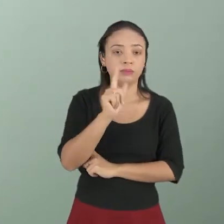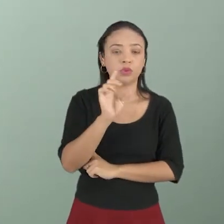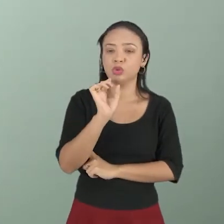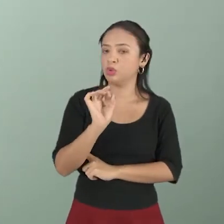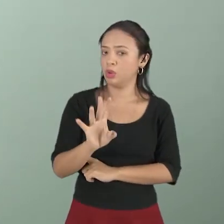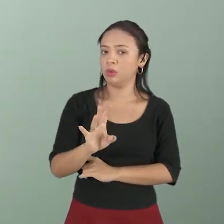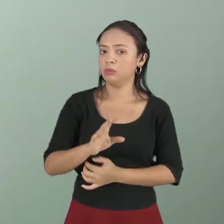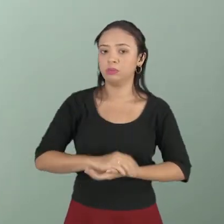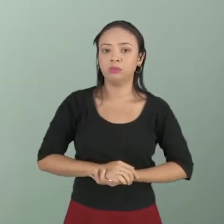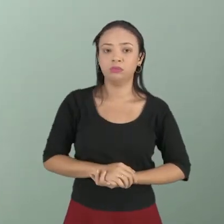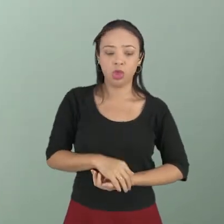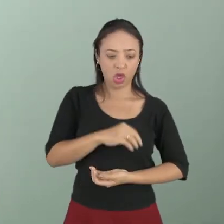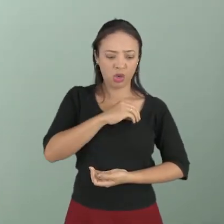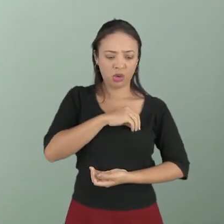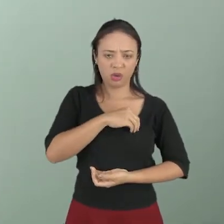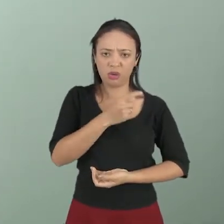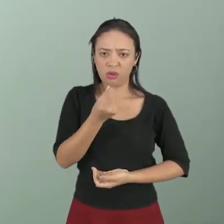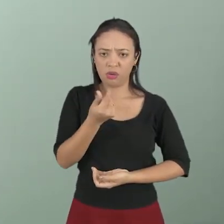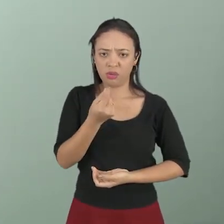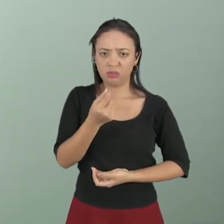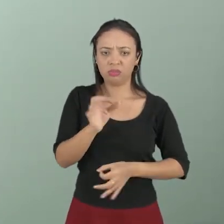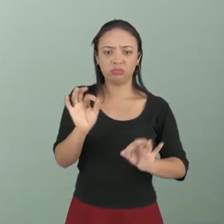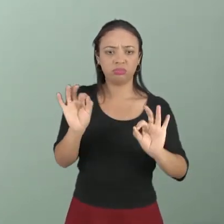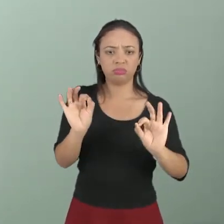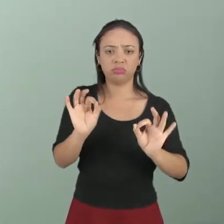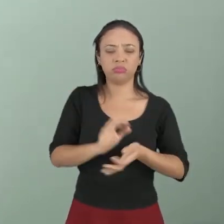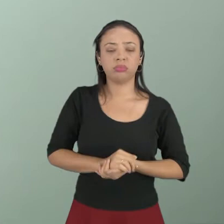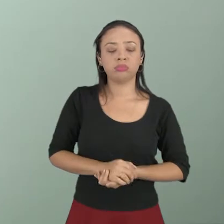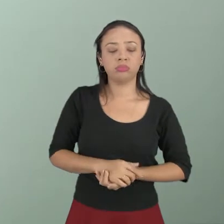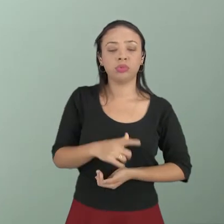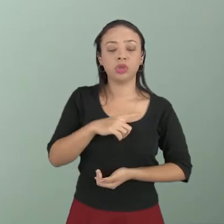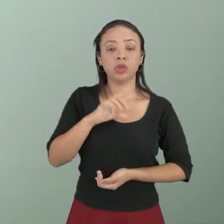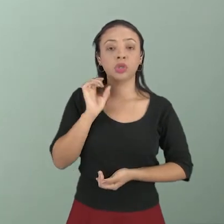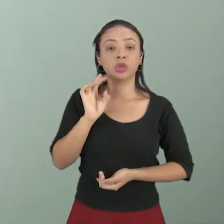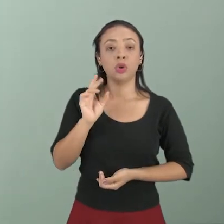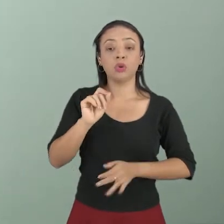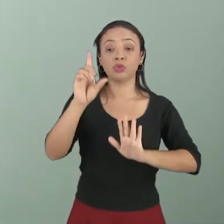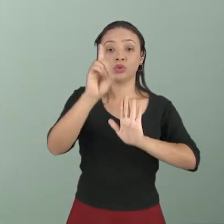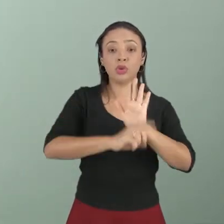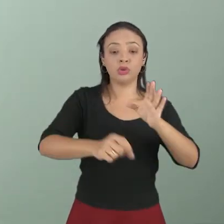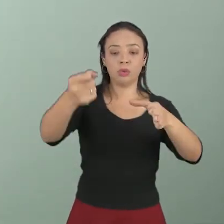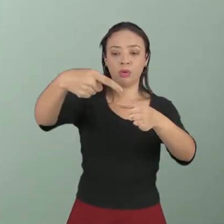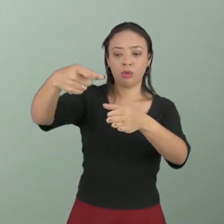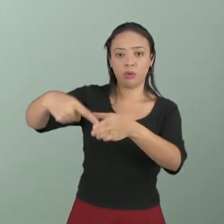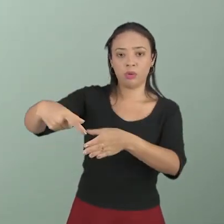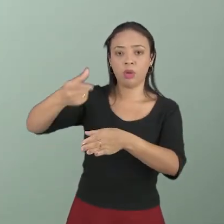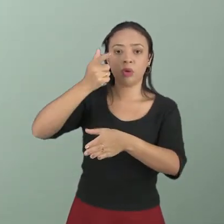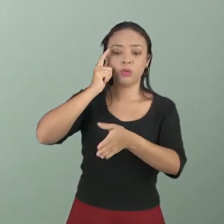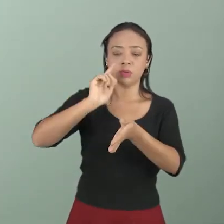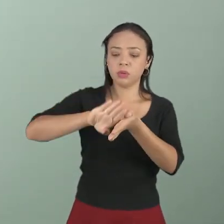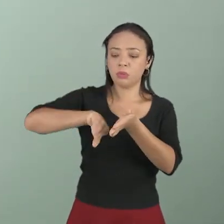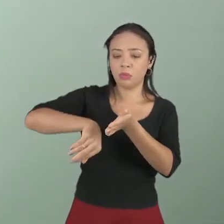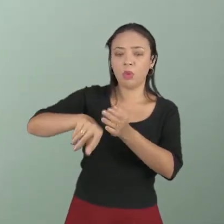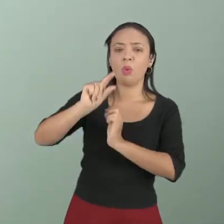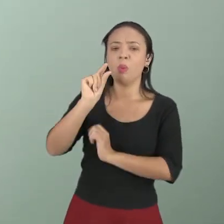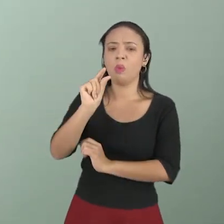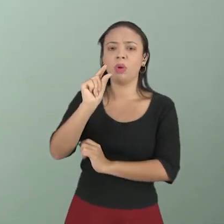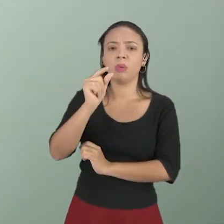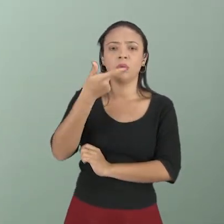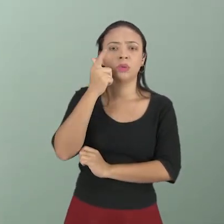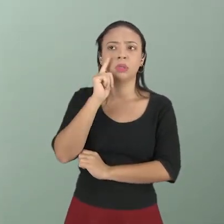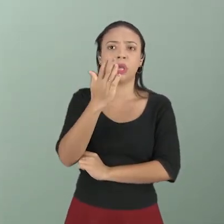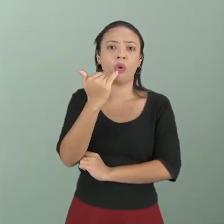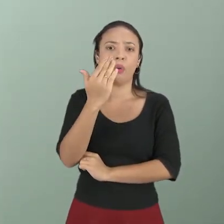somente isto. Eles não ganhavam dinheiro, não ganhavam nada disso, só o direito de plantar na terra e tirar uma parte somente para a sua sobrevivência e para a